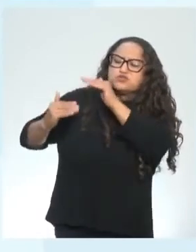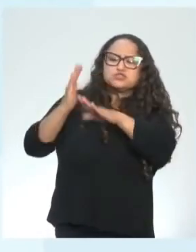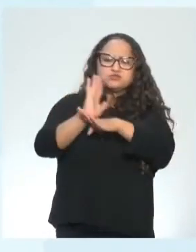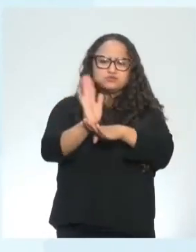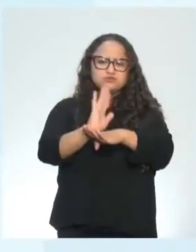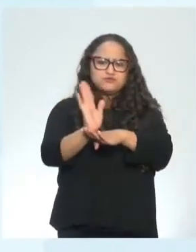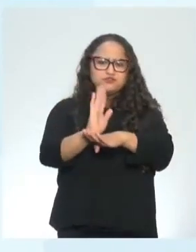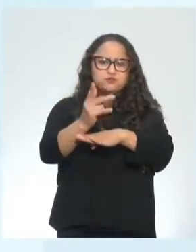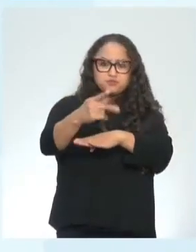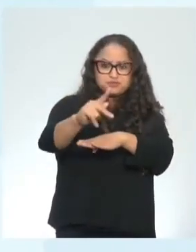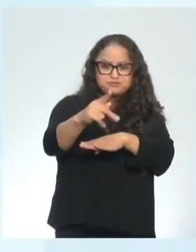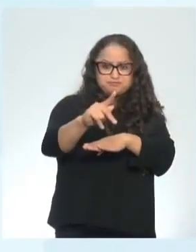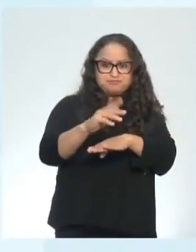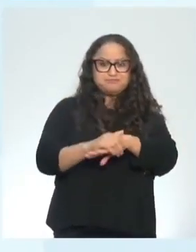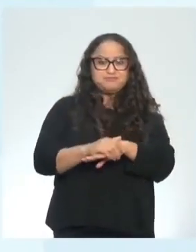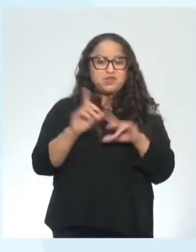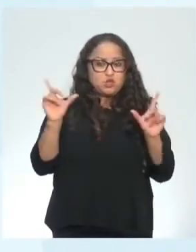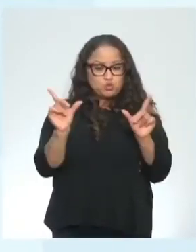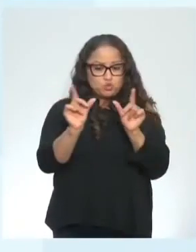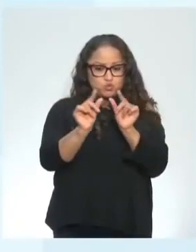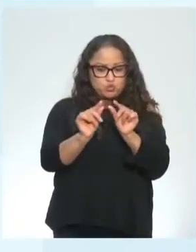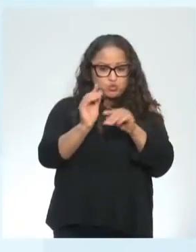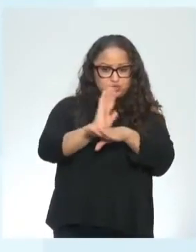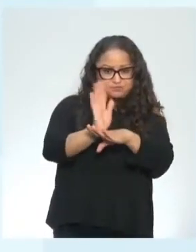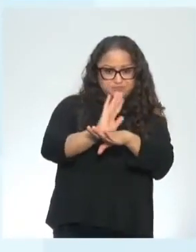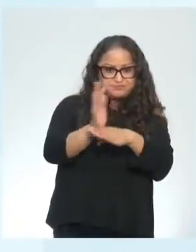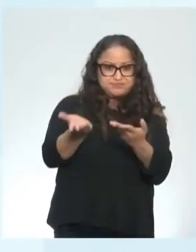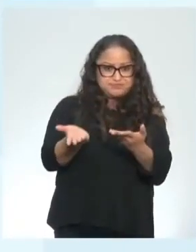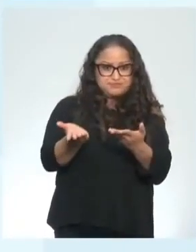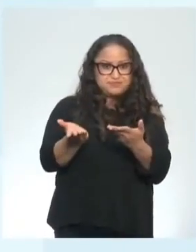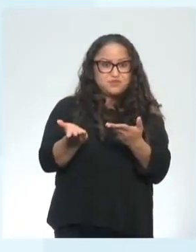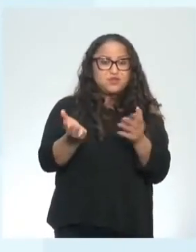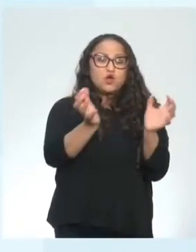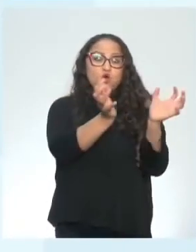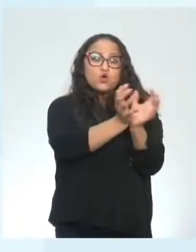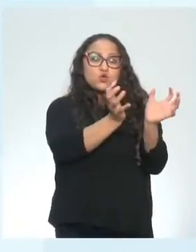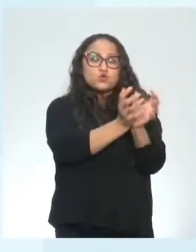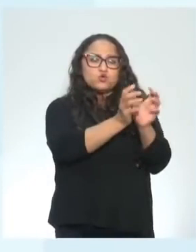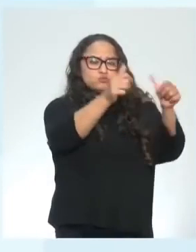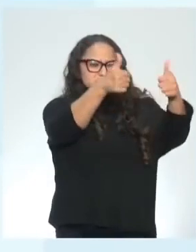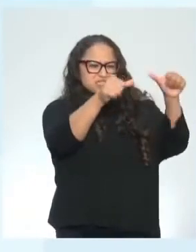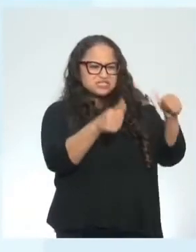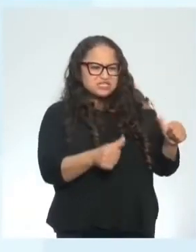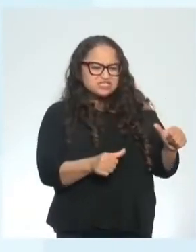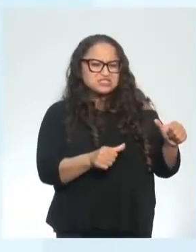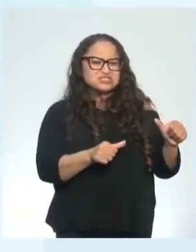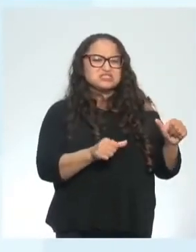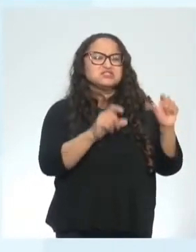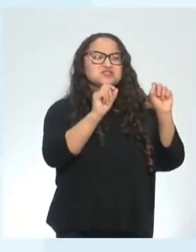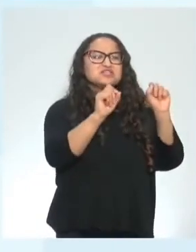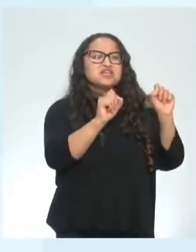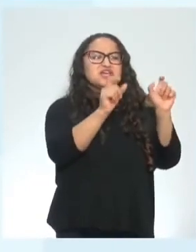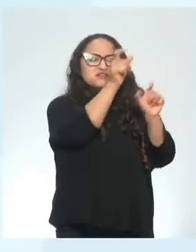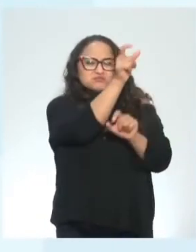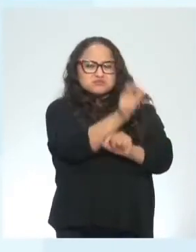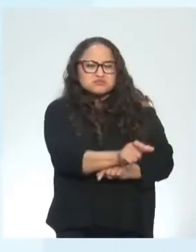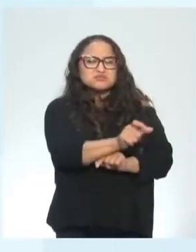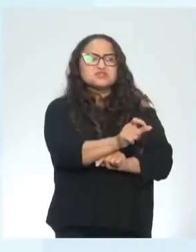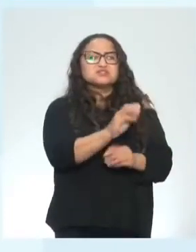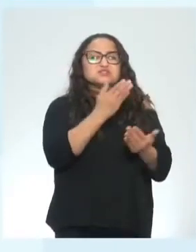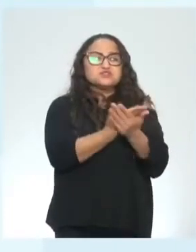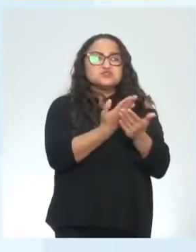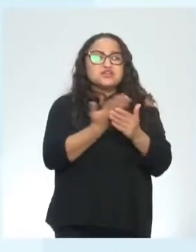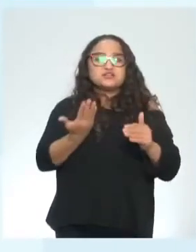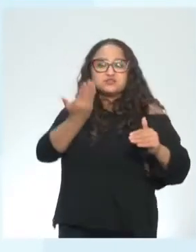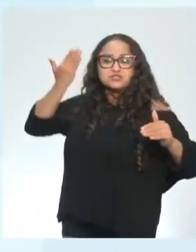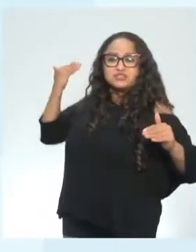começar a produção do seu curta-metragem seu short film form who know as the subject we have história de semestre ante uso